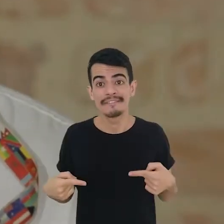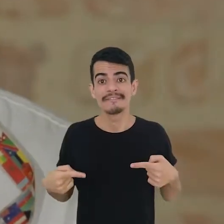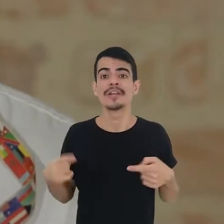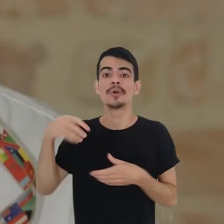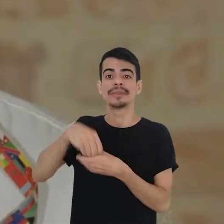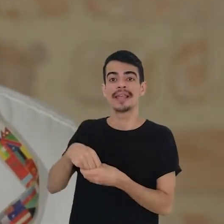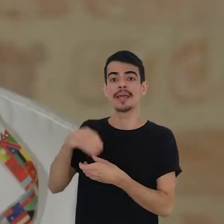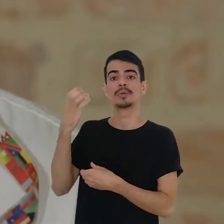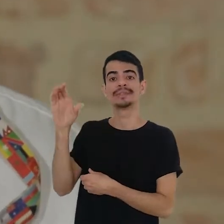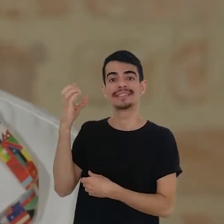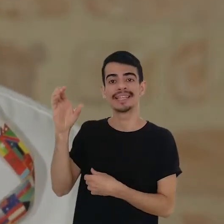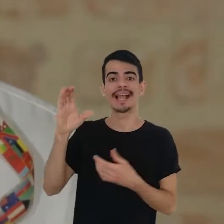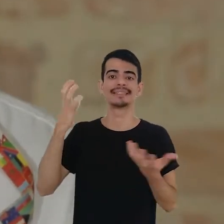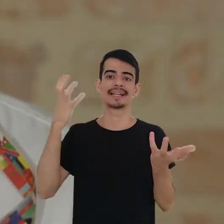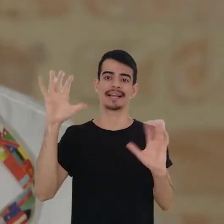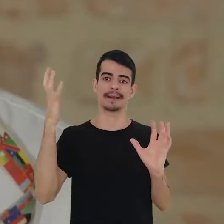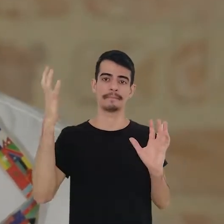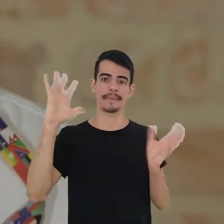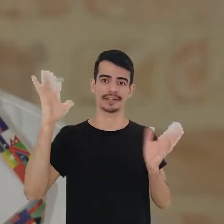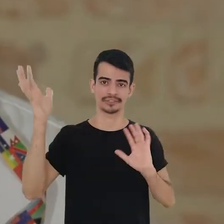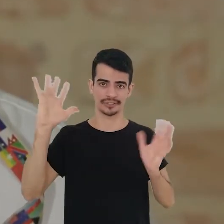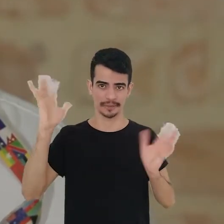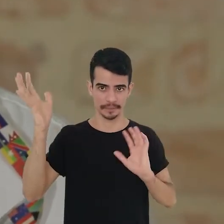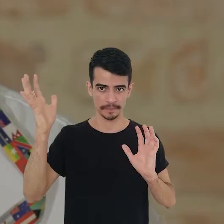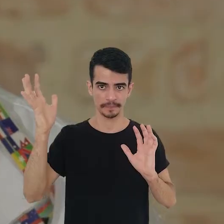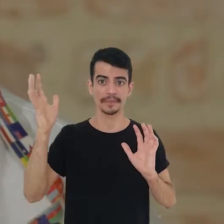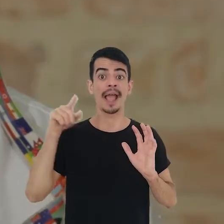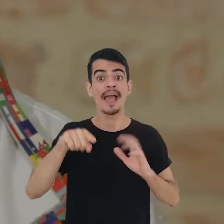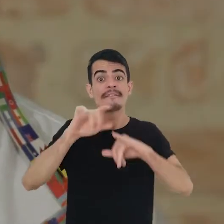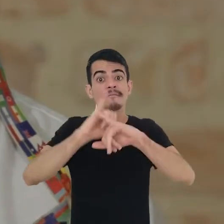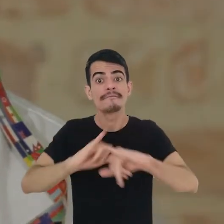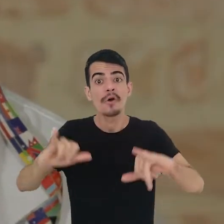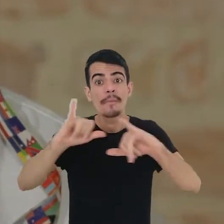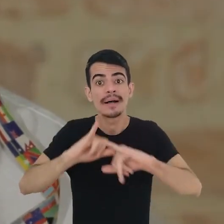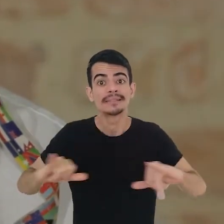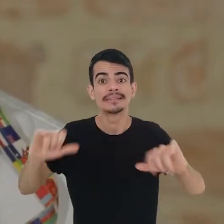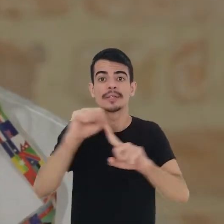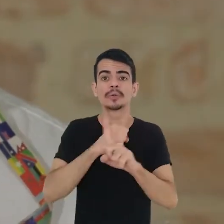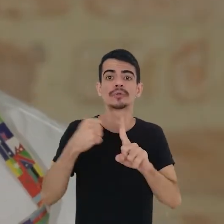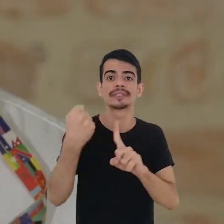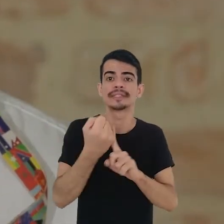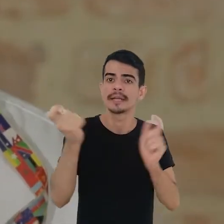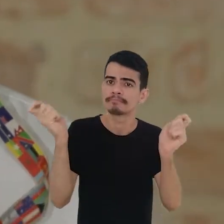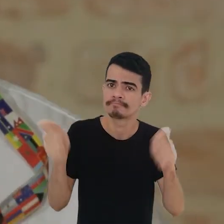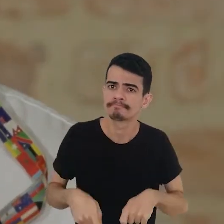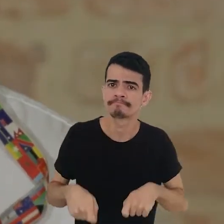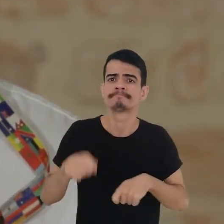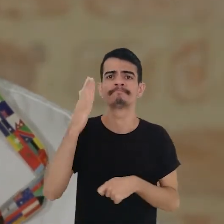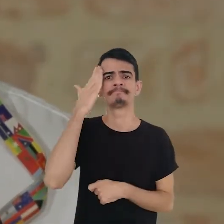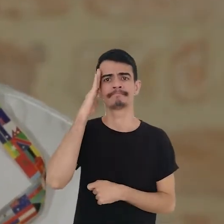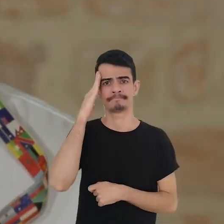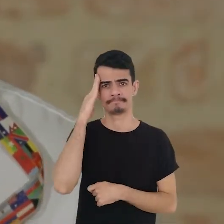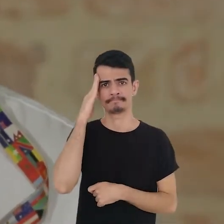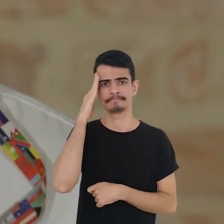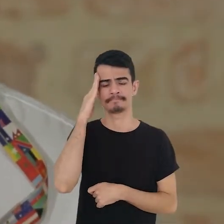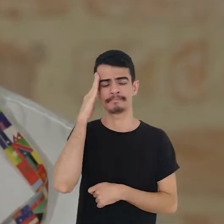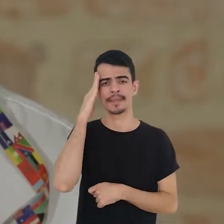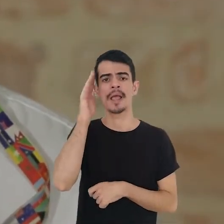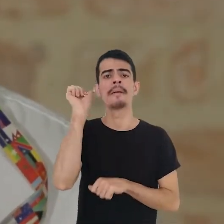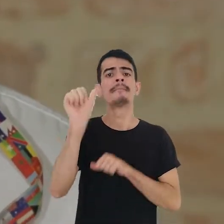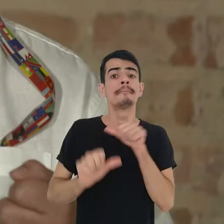é trazer essa informação para o seio da sociedade, para que ela possa compreender que as